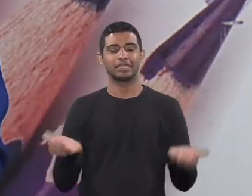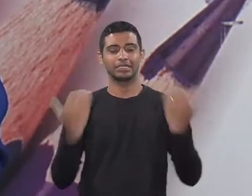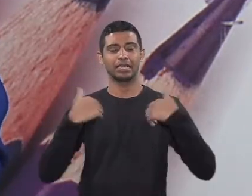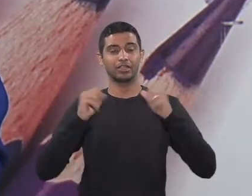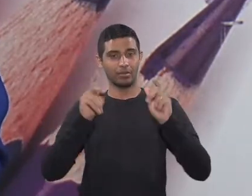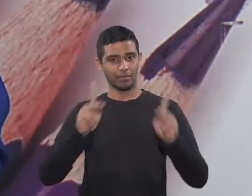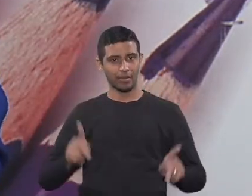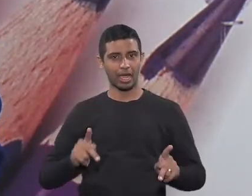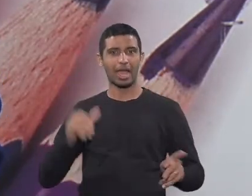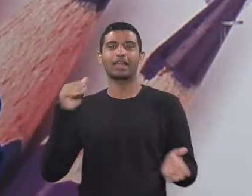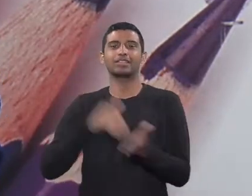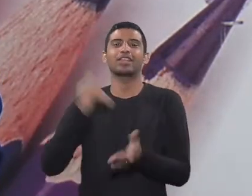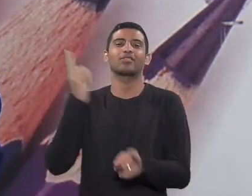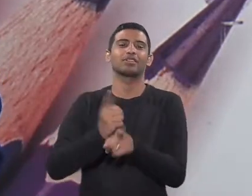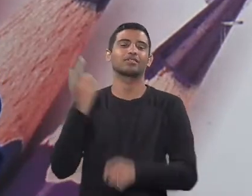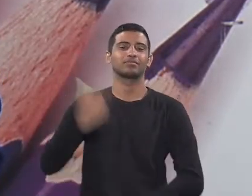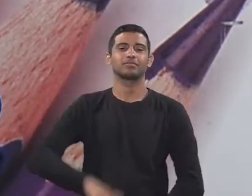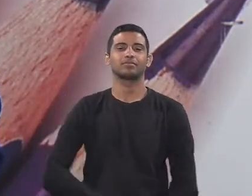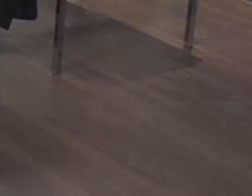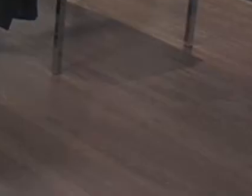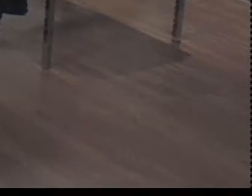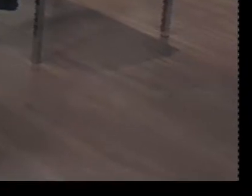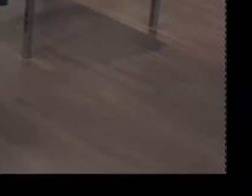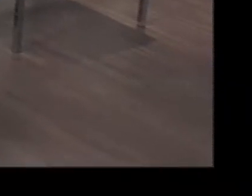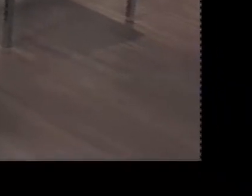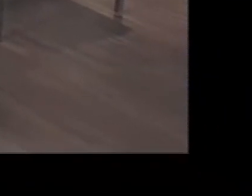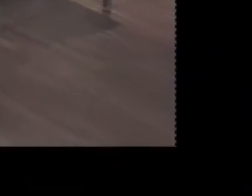felizes, paz do eu e até lá.